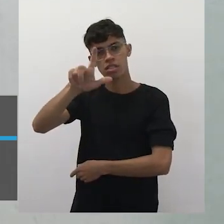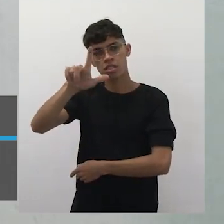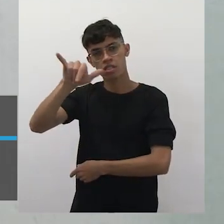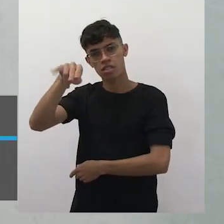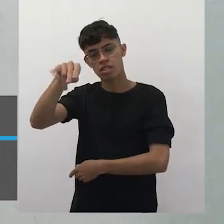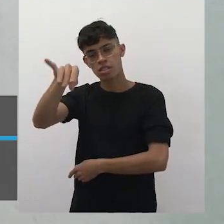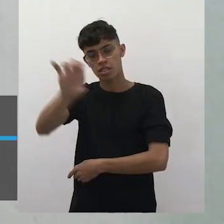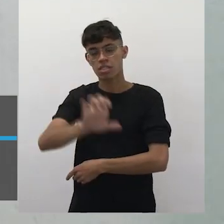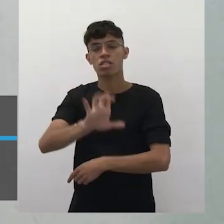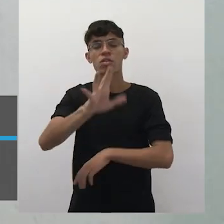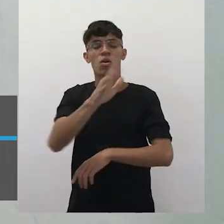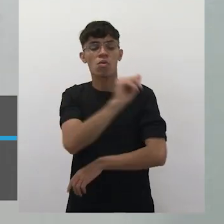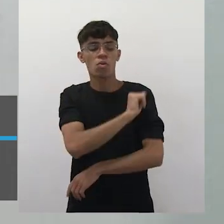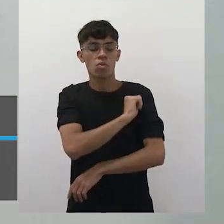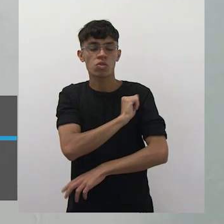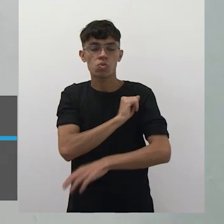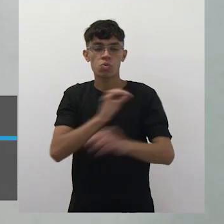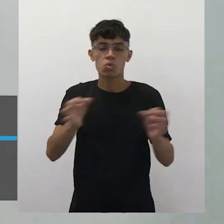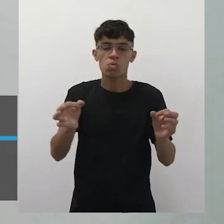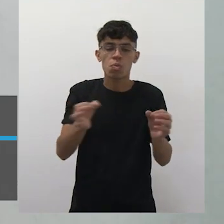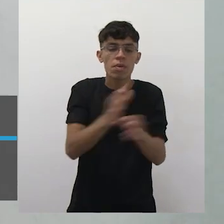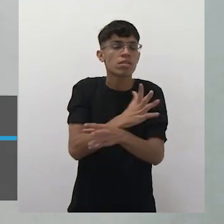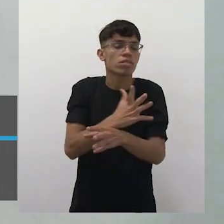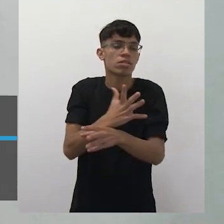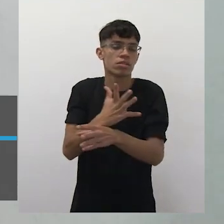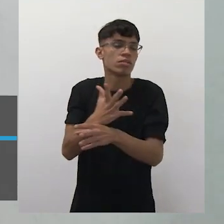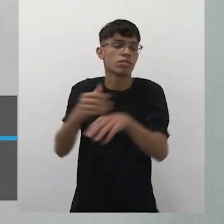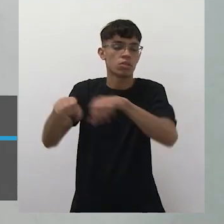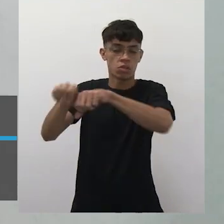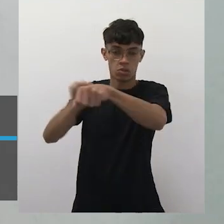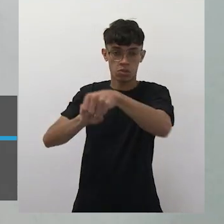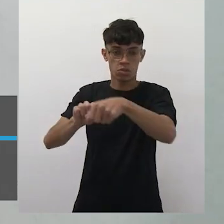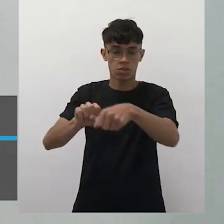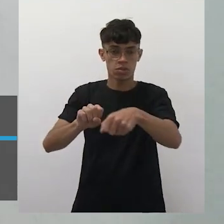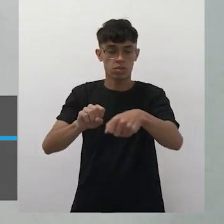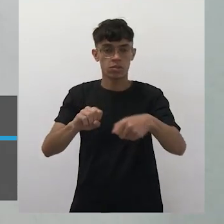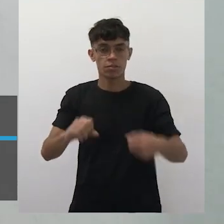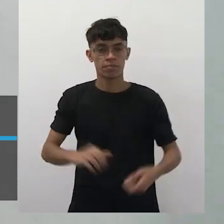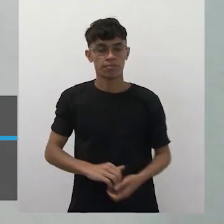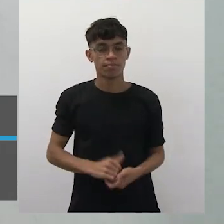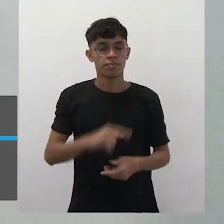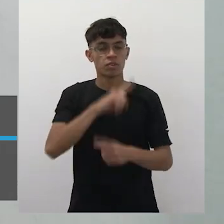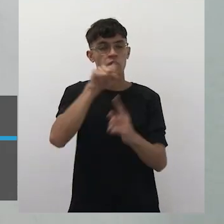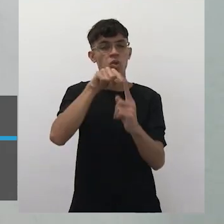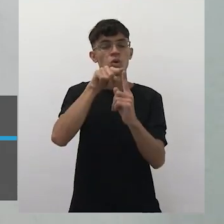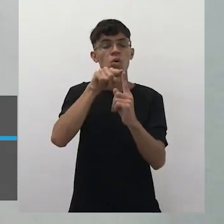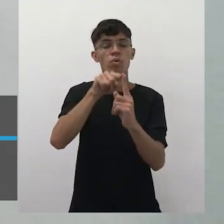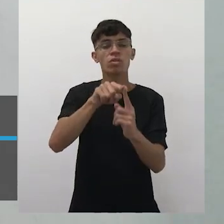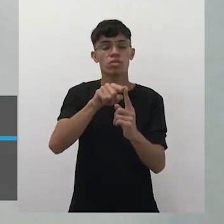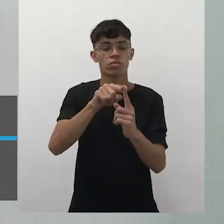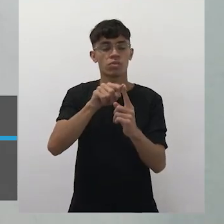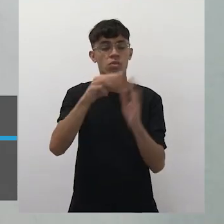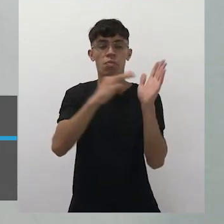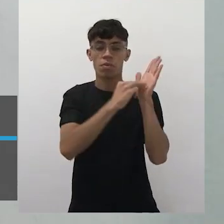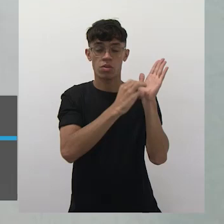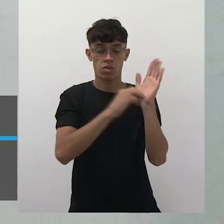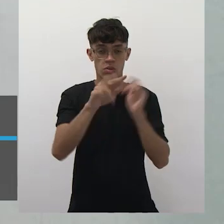do aluno. Professor Jorge, objetivos e